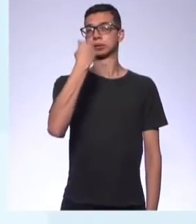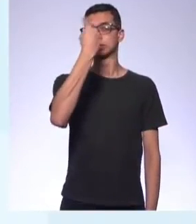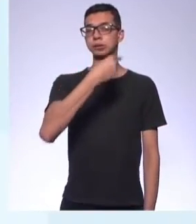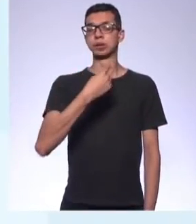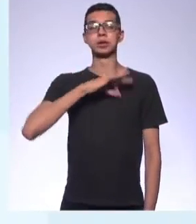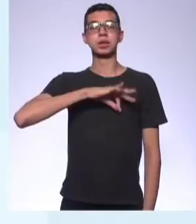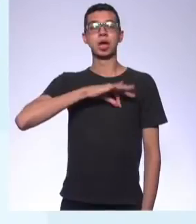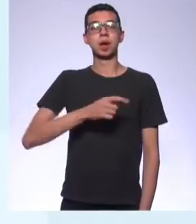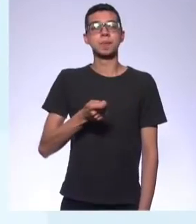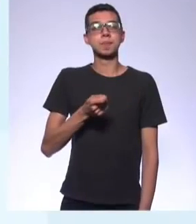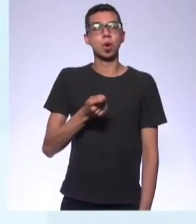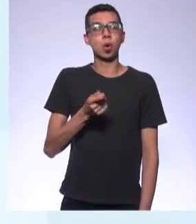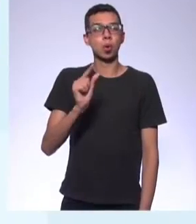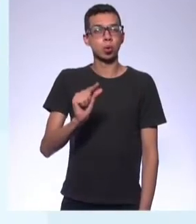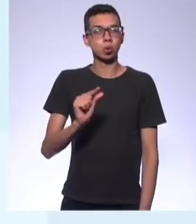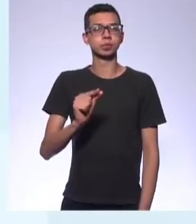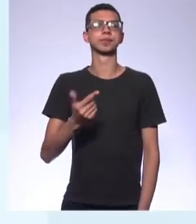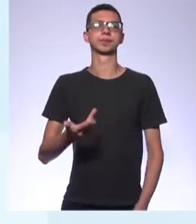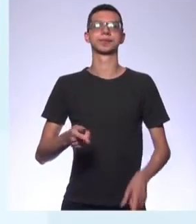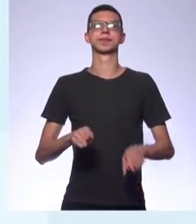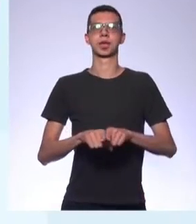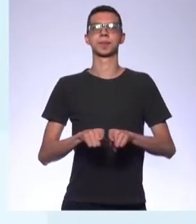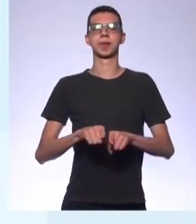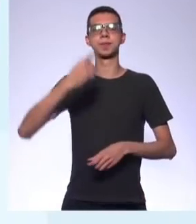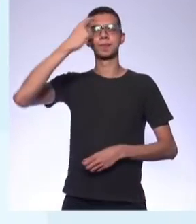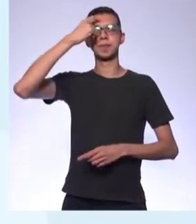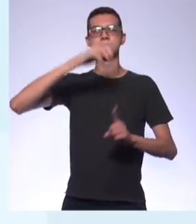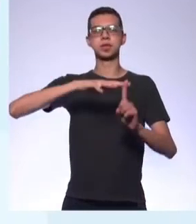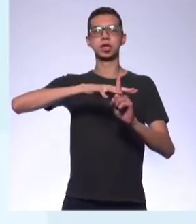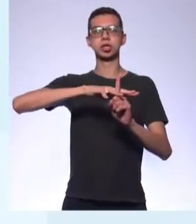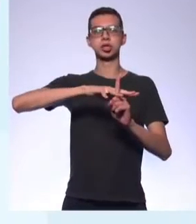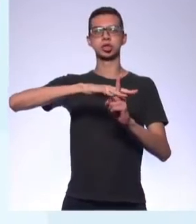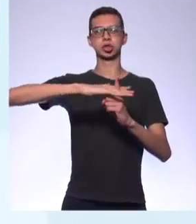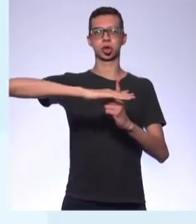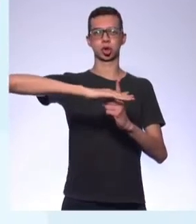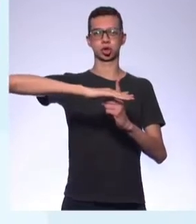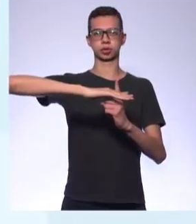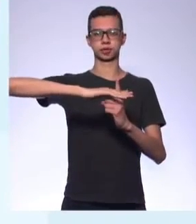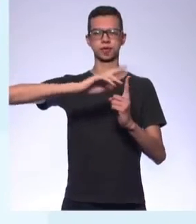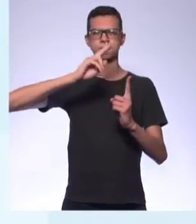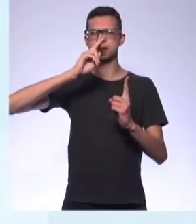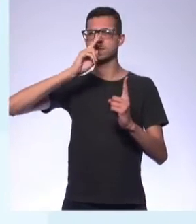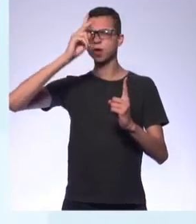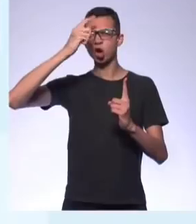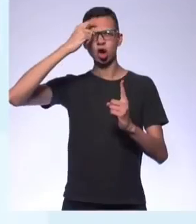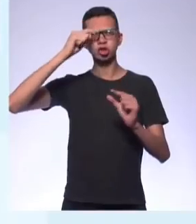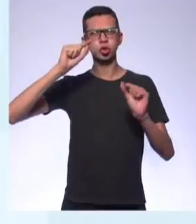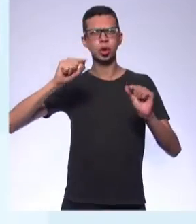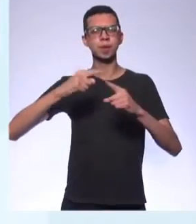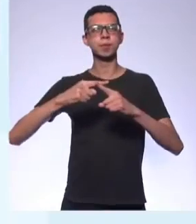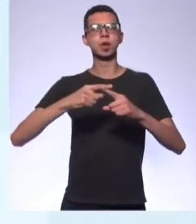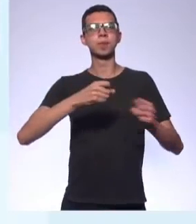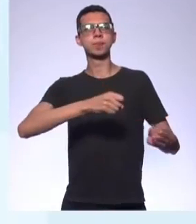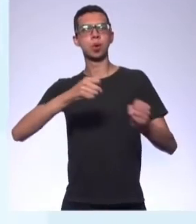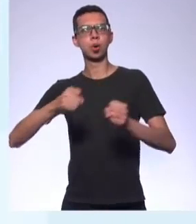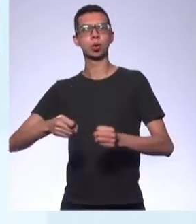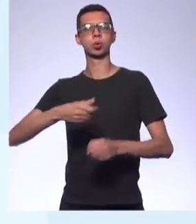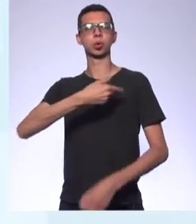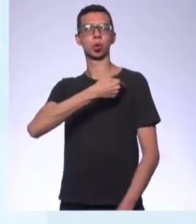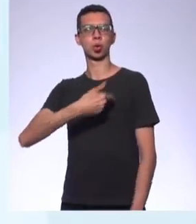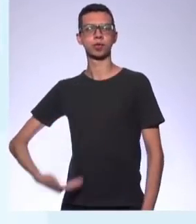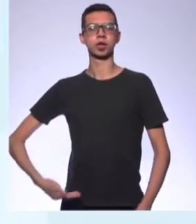é claro, o fortalecimento do pensamento socialista, para tirar aí, né, o poder da mão, né, dos